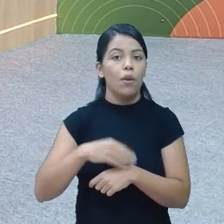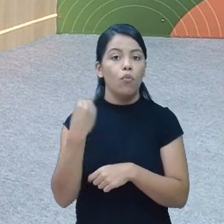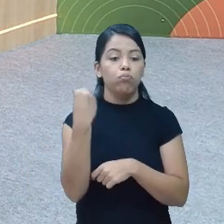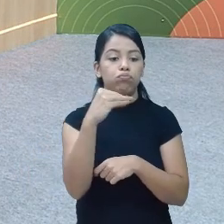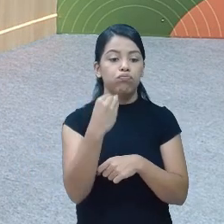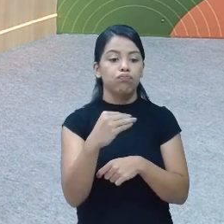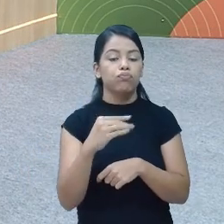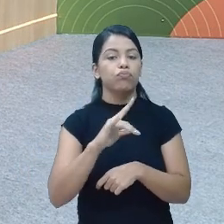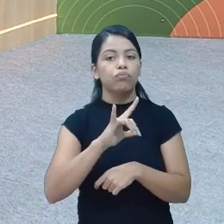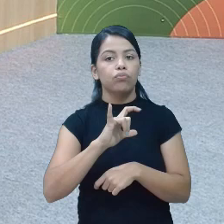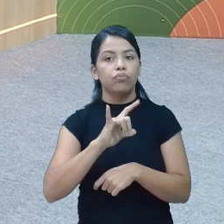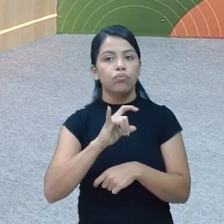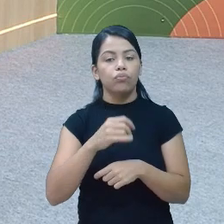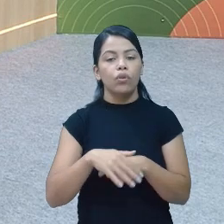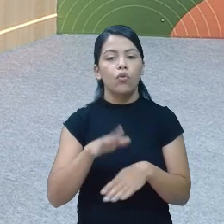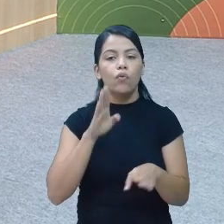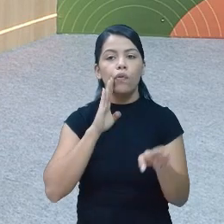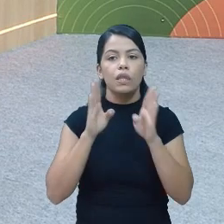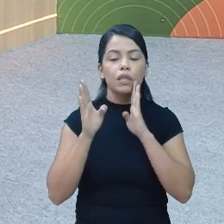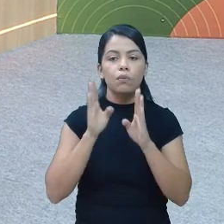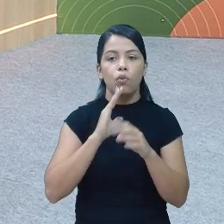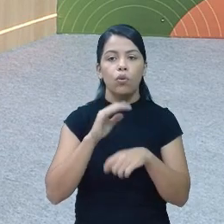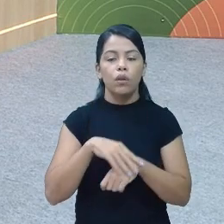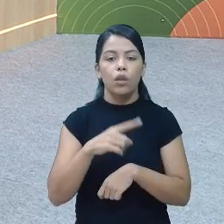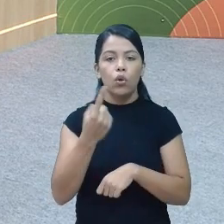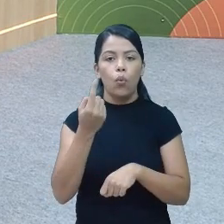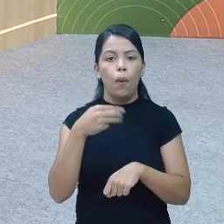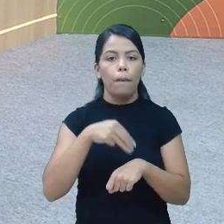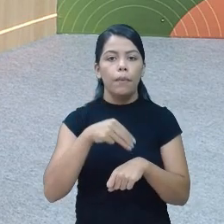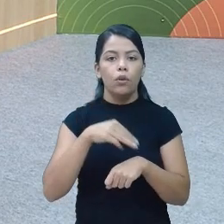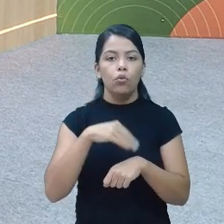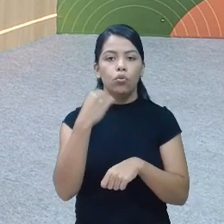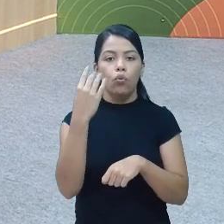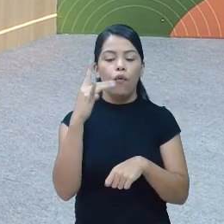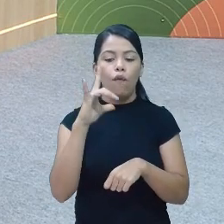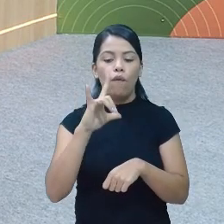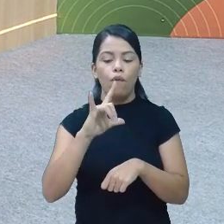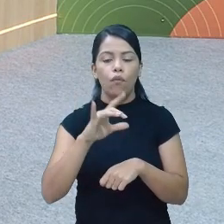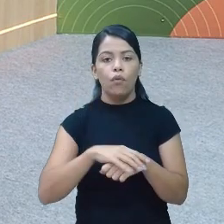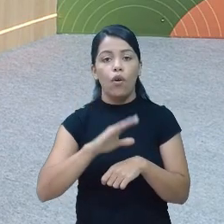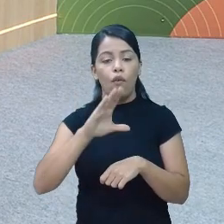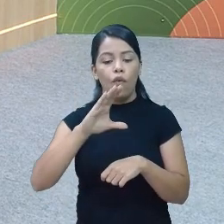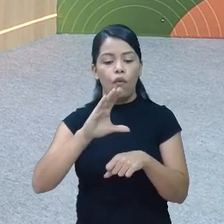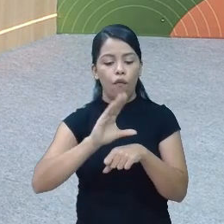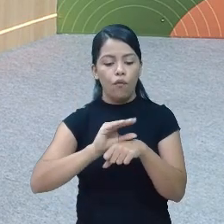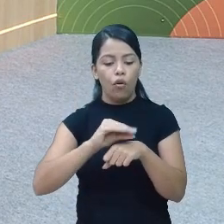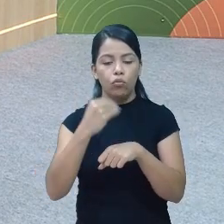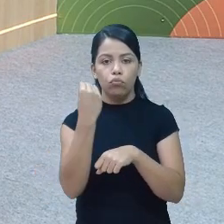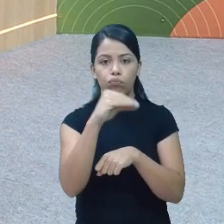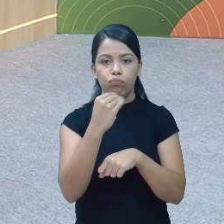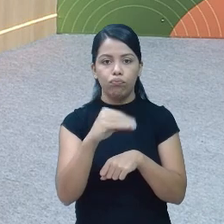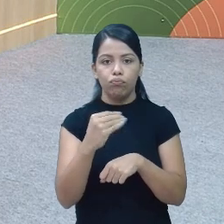aí. No Facebook, o número de fotos postadas em 1 minuto.